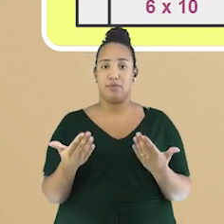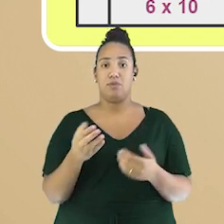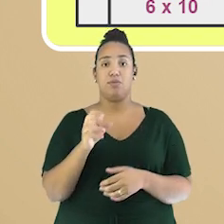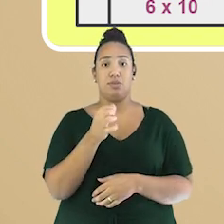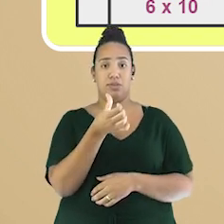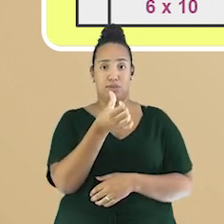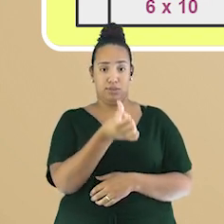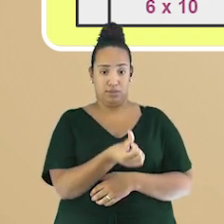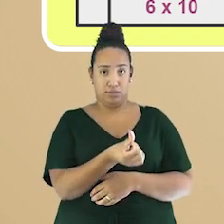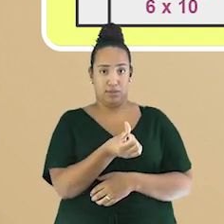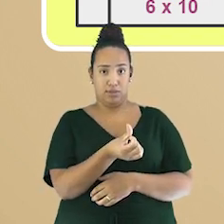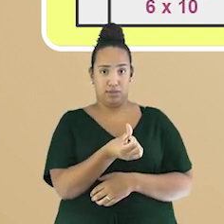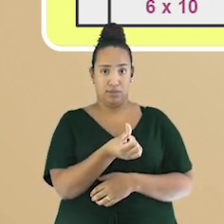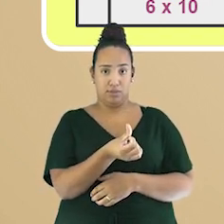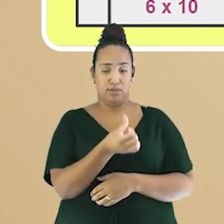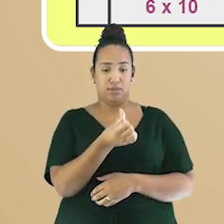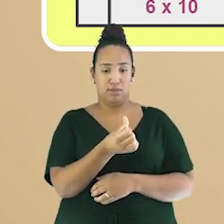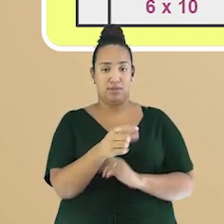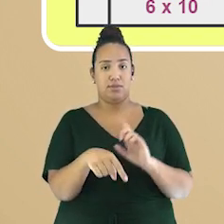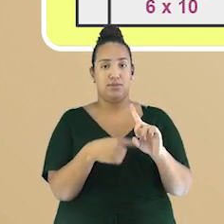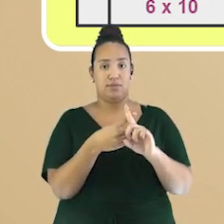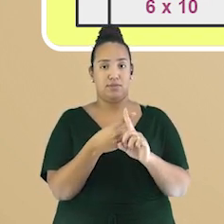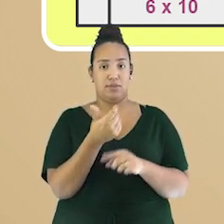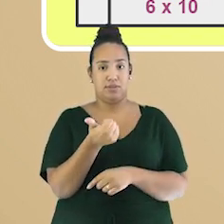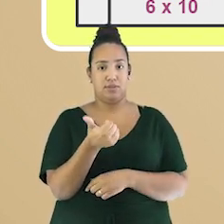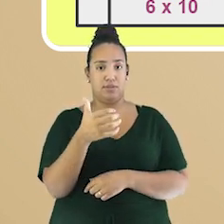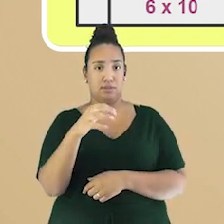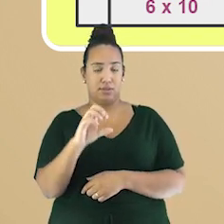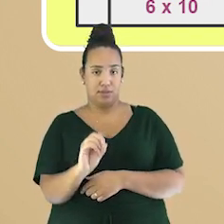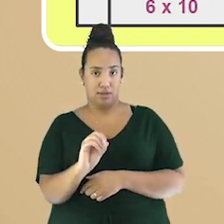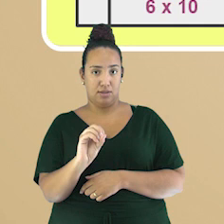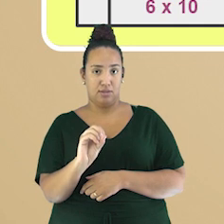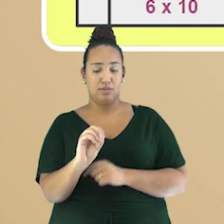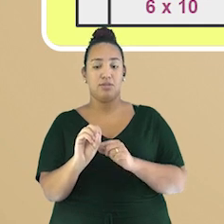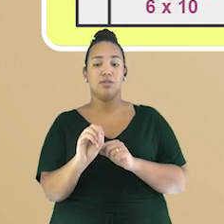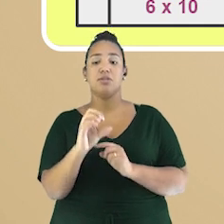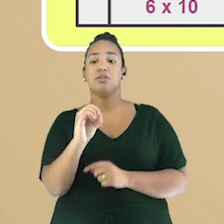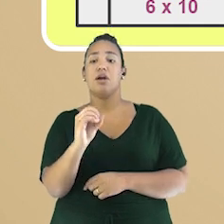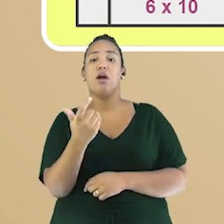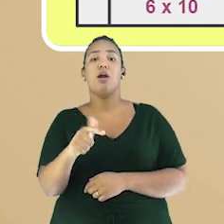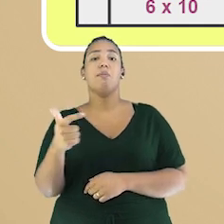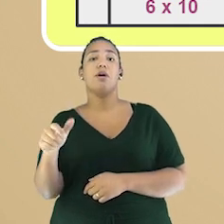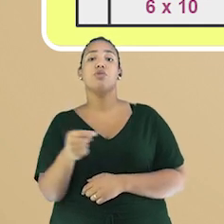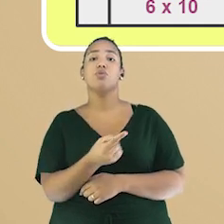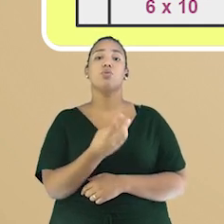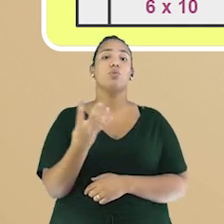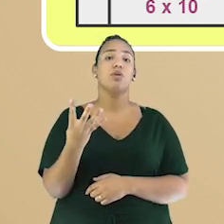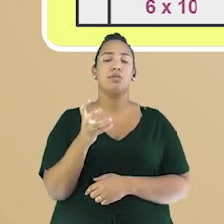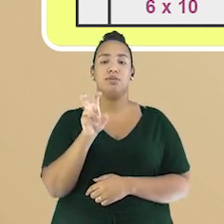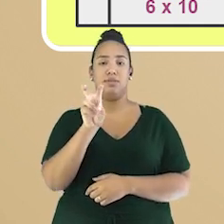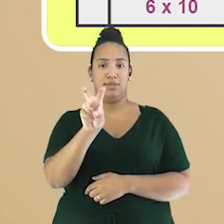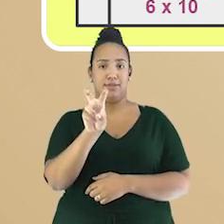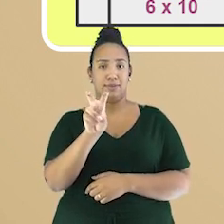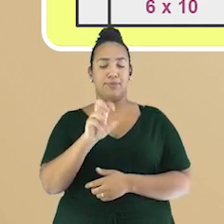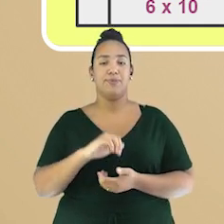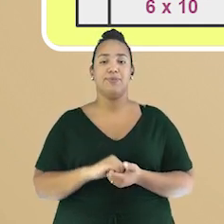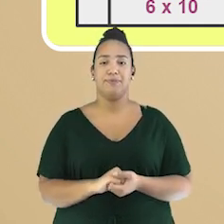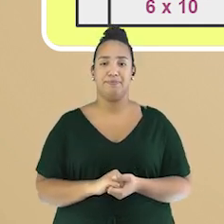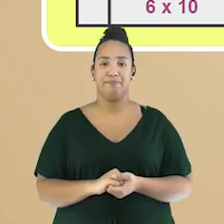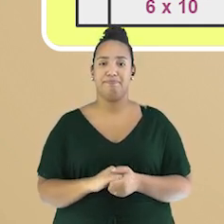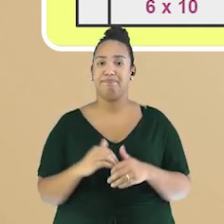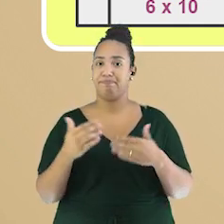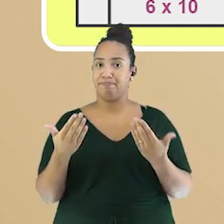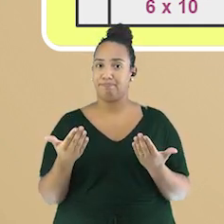de 10, 6 vezes 10, elevado à quantidade de zero que foi, 5. Logo, a